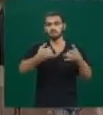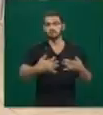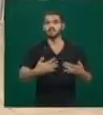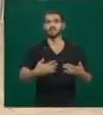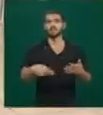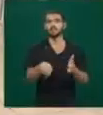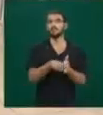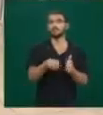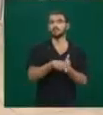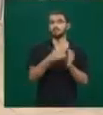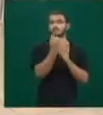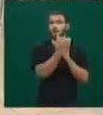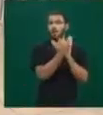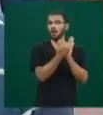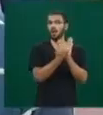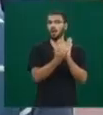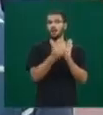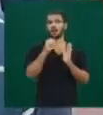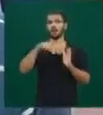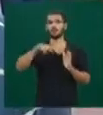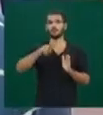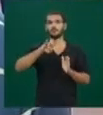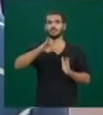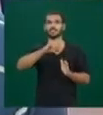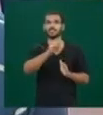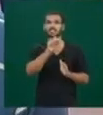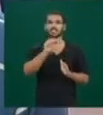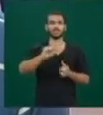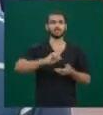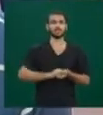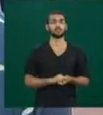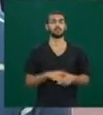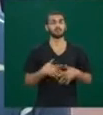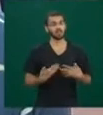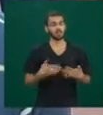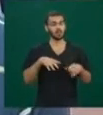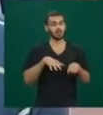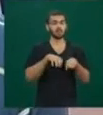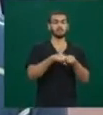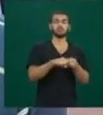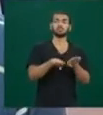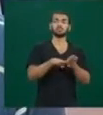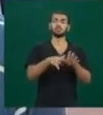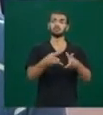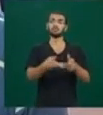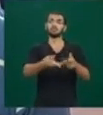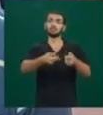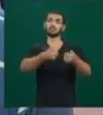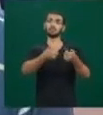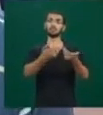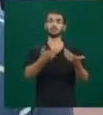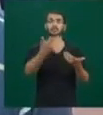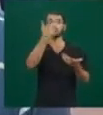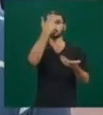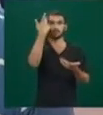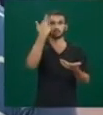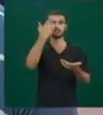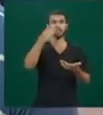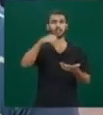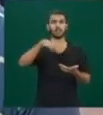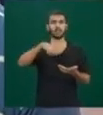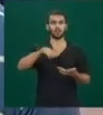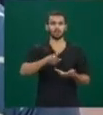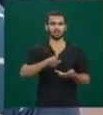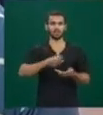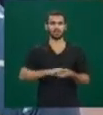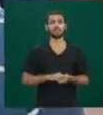Agência Nacional de Vigilância Sanitária. Aqui na formação e qualificação do pessoal da ONG